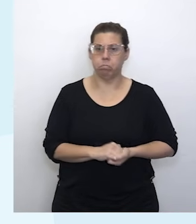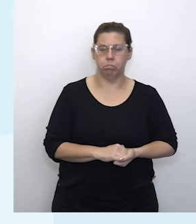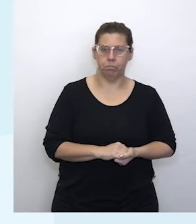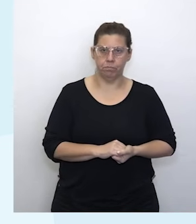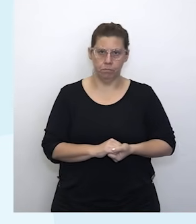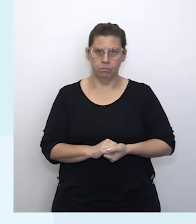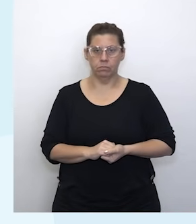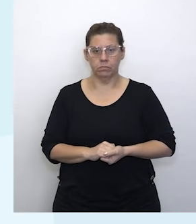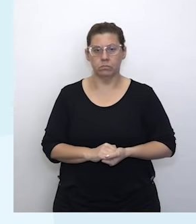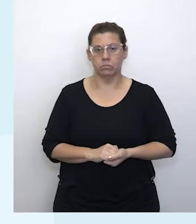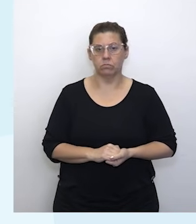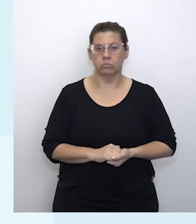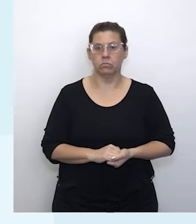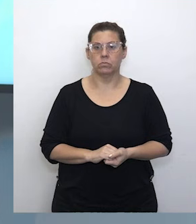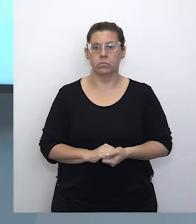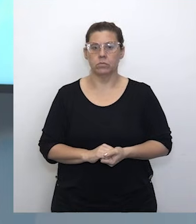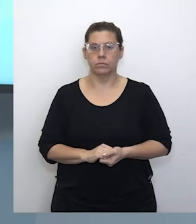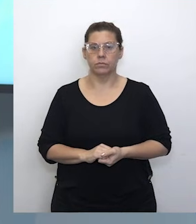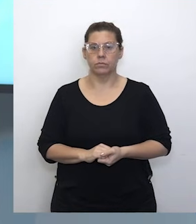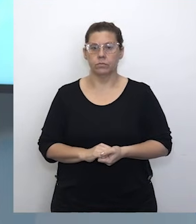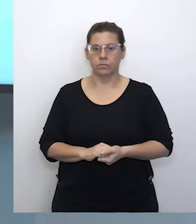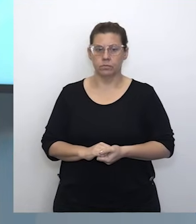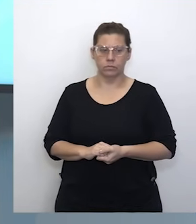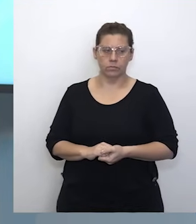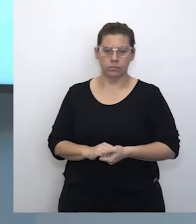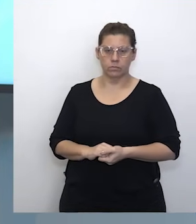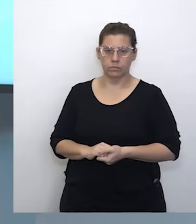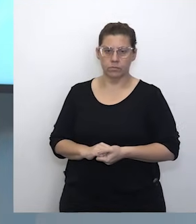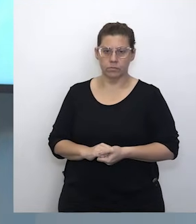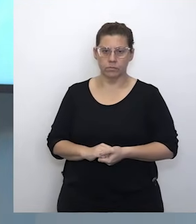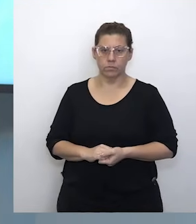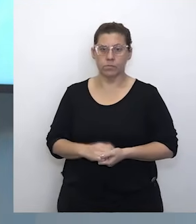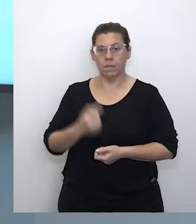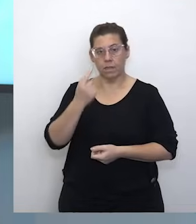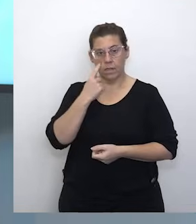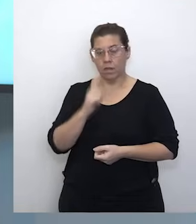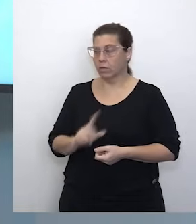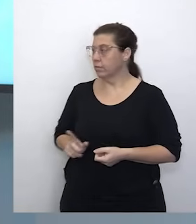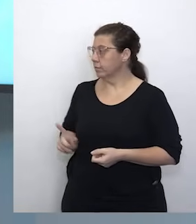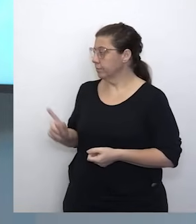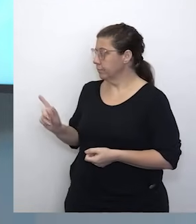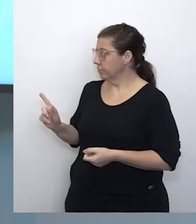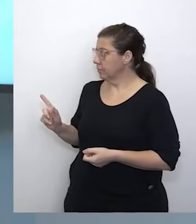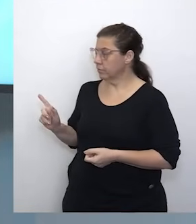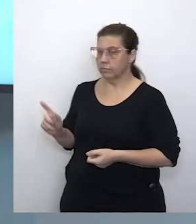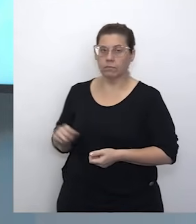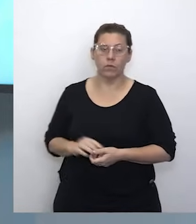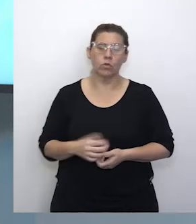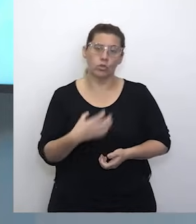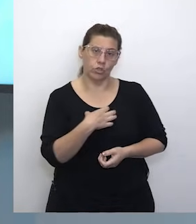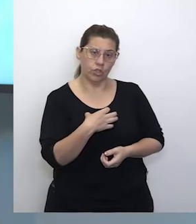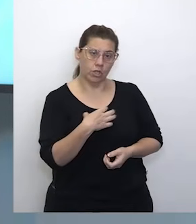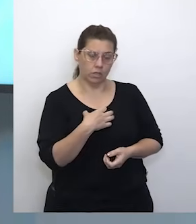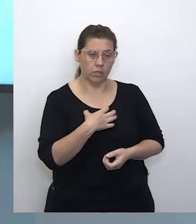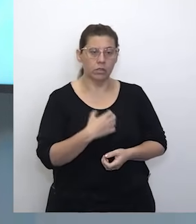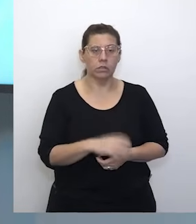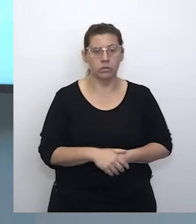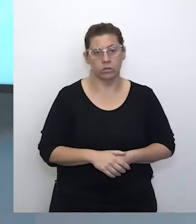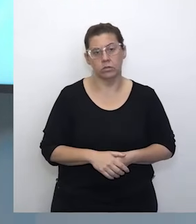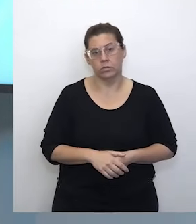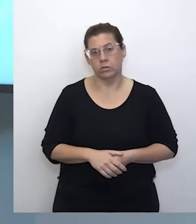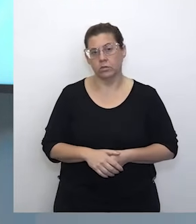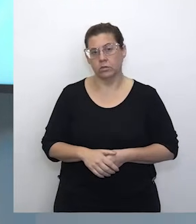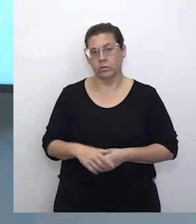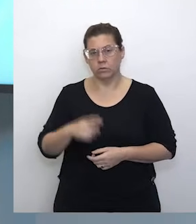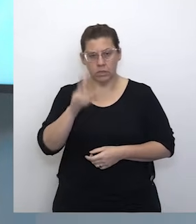a bactéria, tá bom? Muito bem, aí é o seguinte, uma outra forma, né, de fazer, não